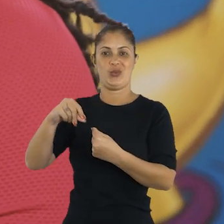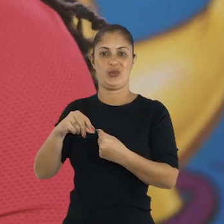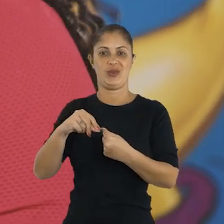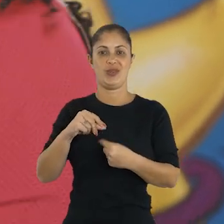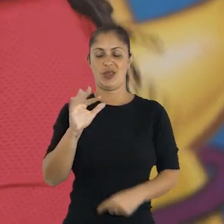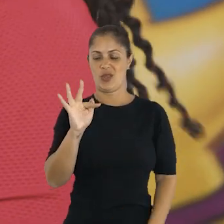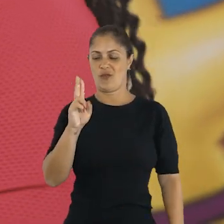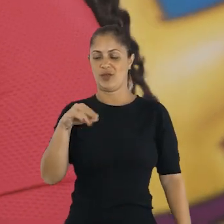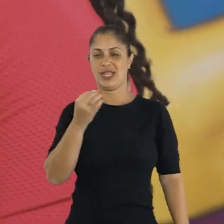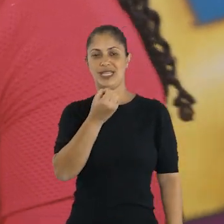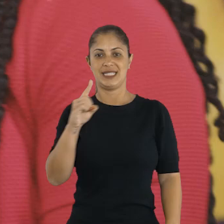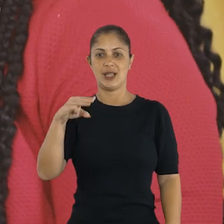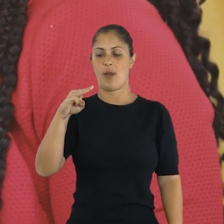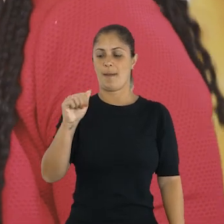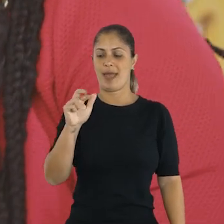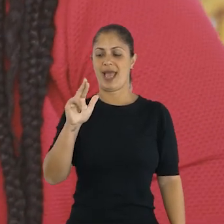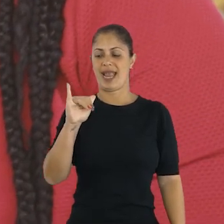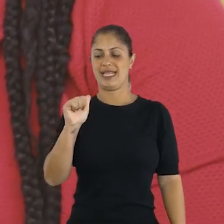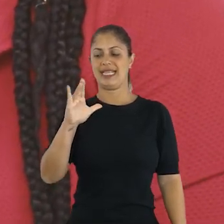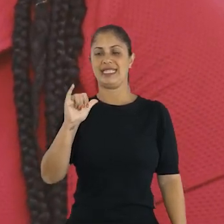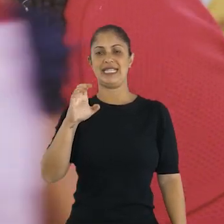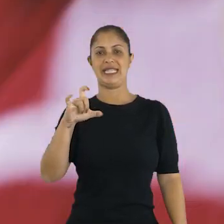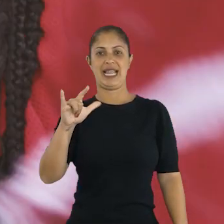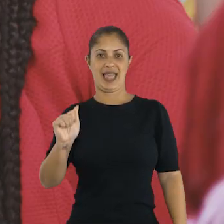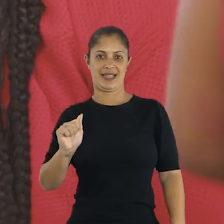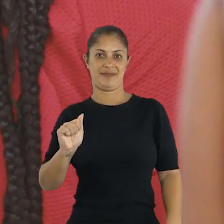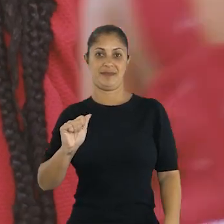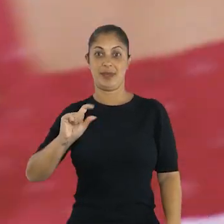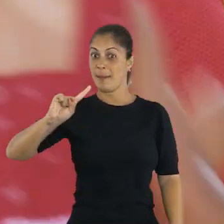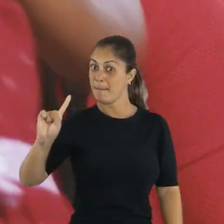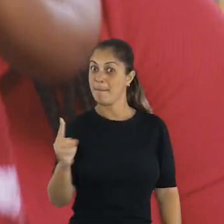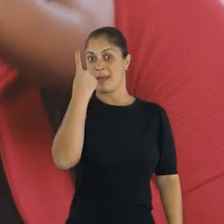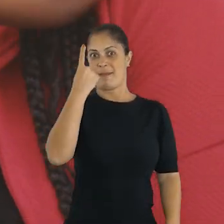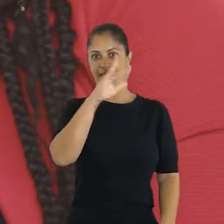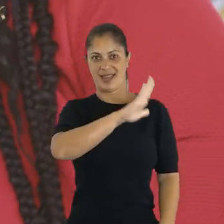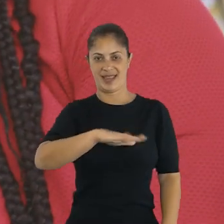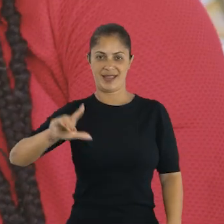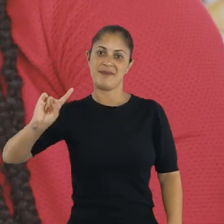Fundação Maria Cecília Souto Vidigal. Primeira infância, primeiro.